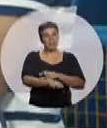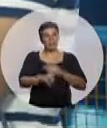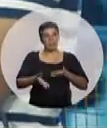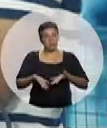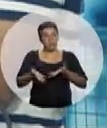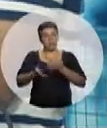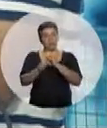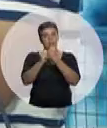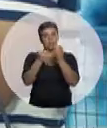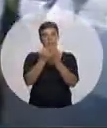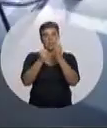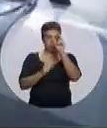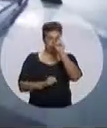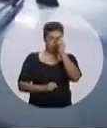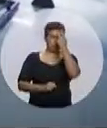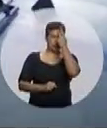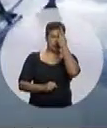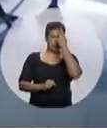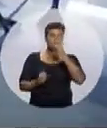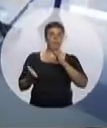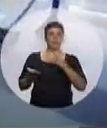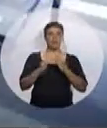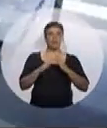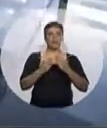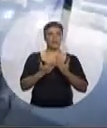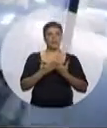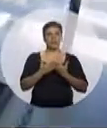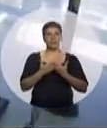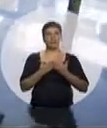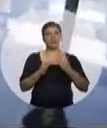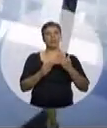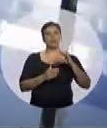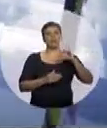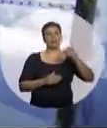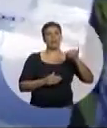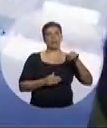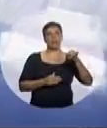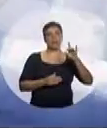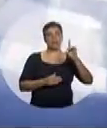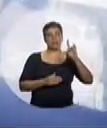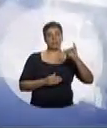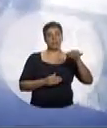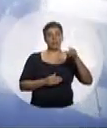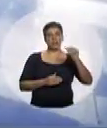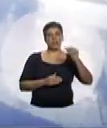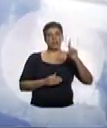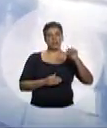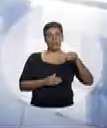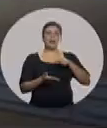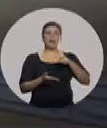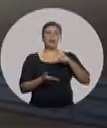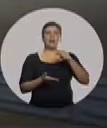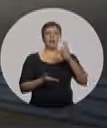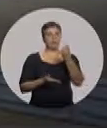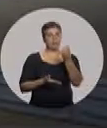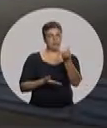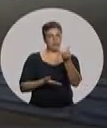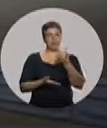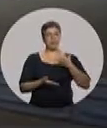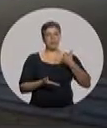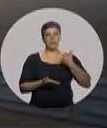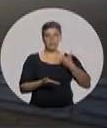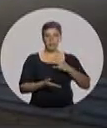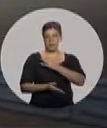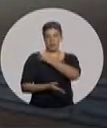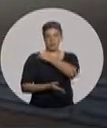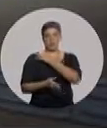O projeto, elaborado pela Coordenadoria Nacional de Promoção de Igualdade de Oportunidades e Eliminação da Discriminação do